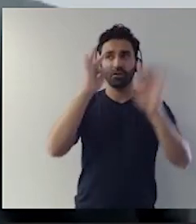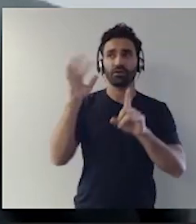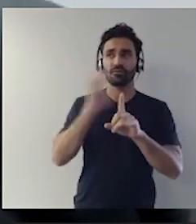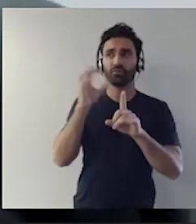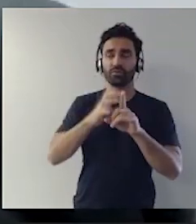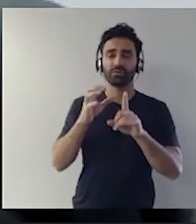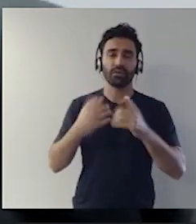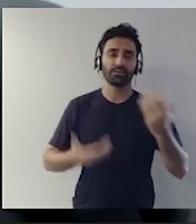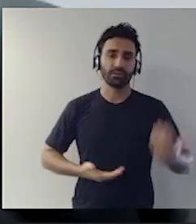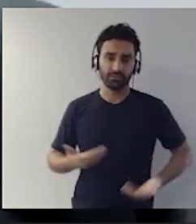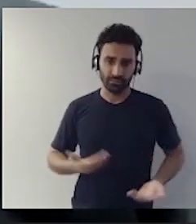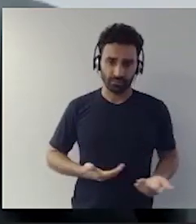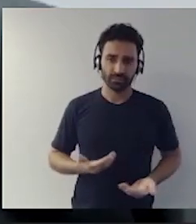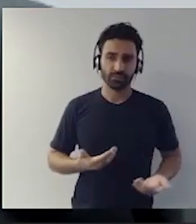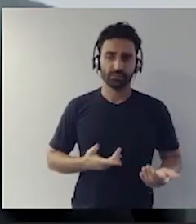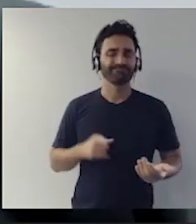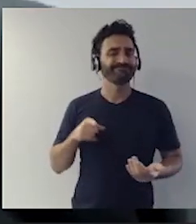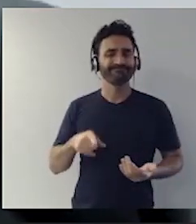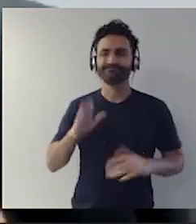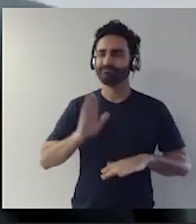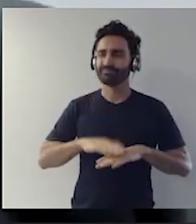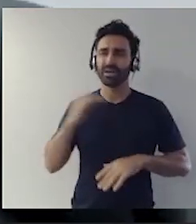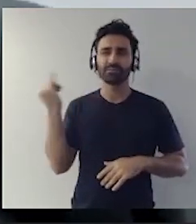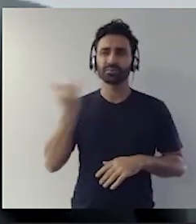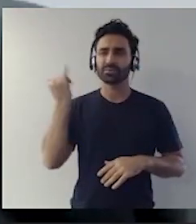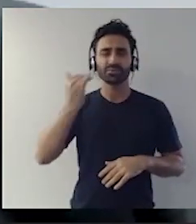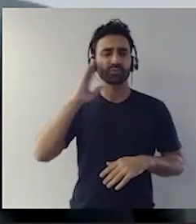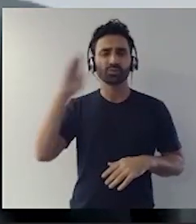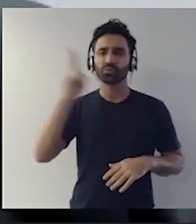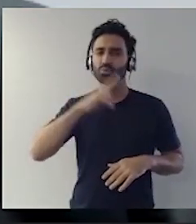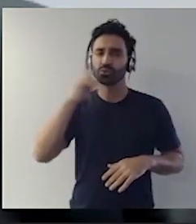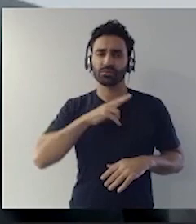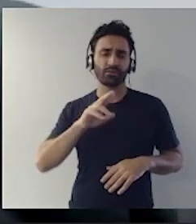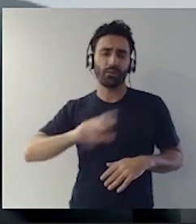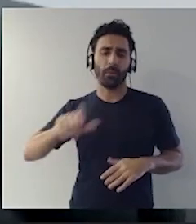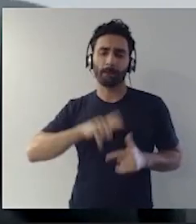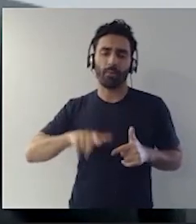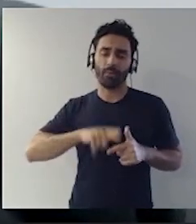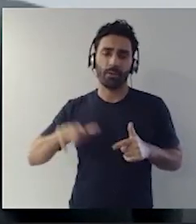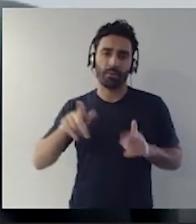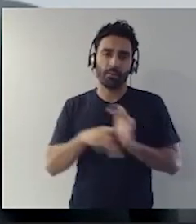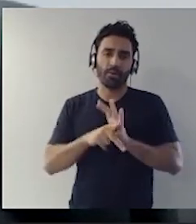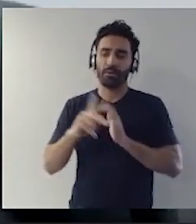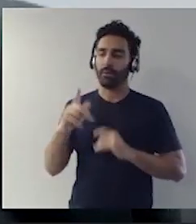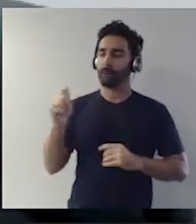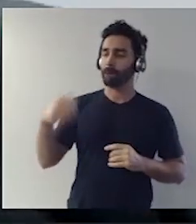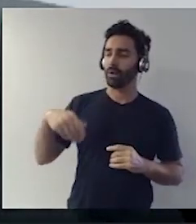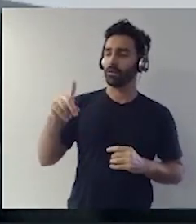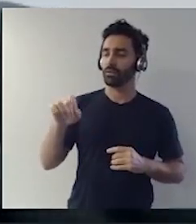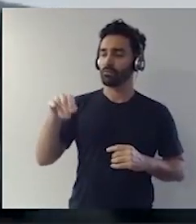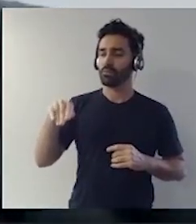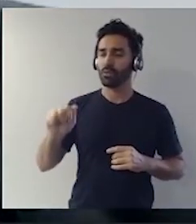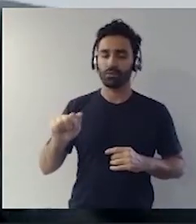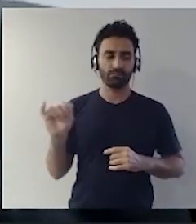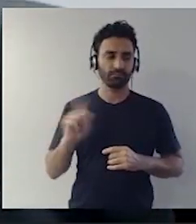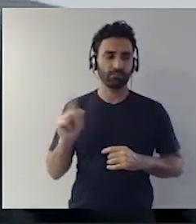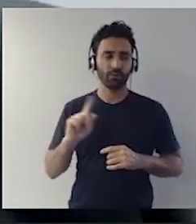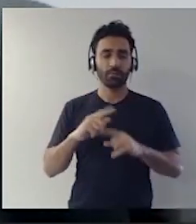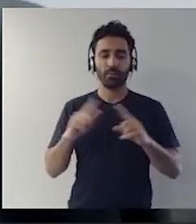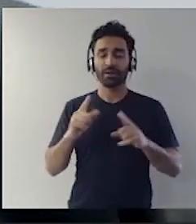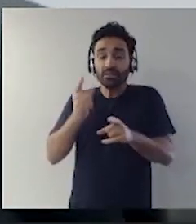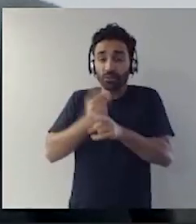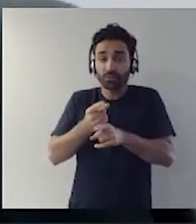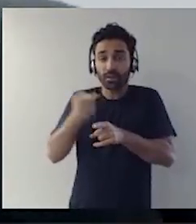públicos. Isso é mais do que urgente, isso não é um problema que a pandemia trouxe. Nós precisamos encontrar, no debate das